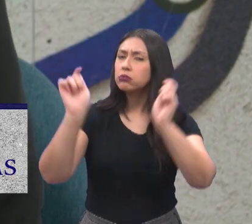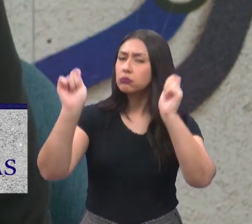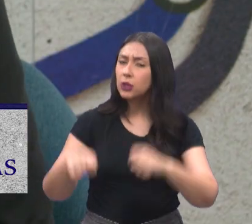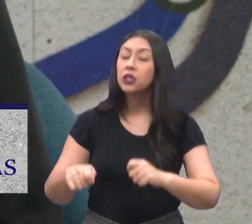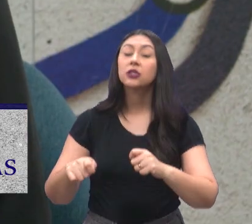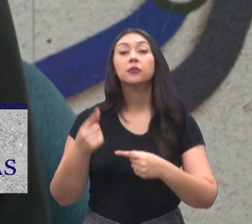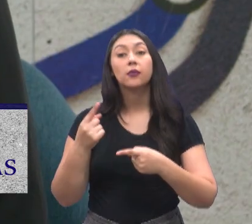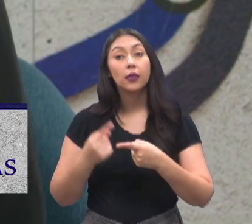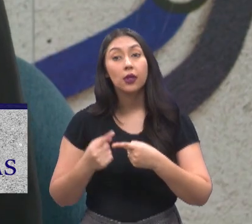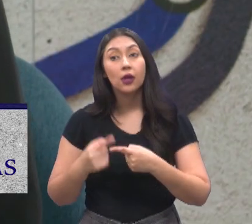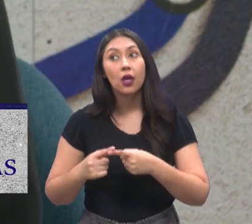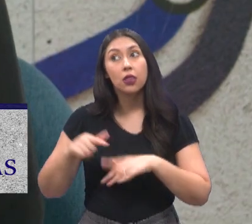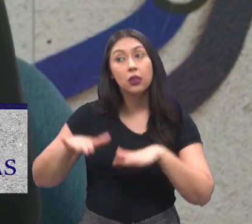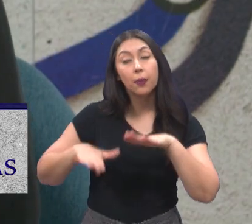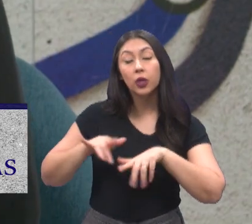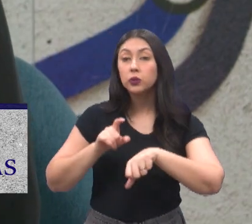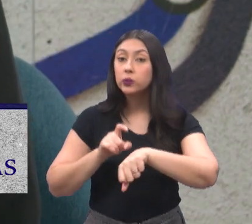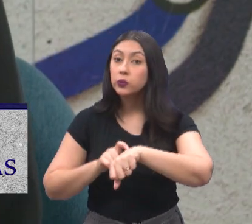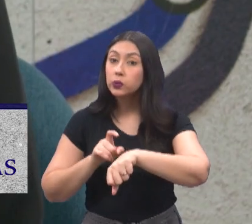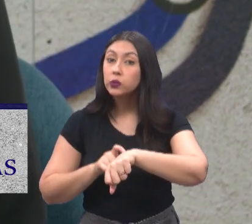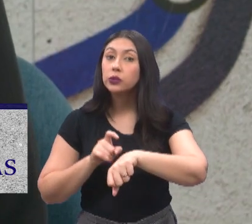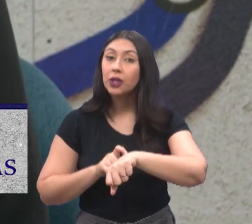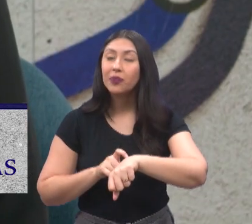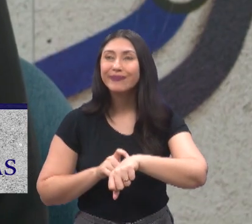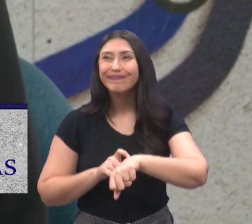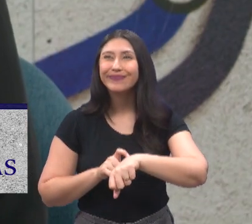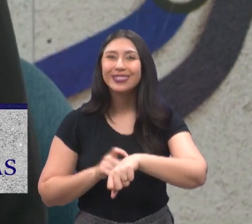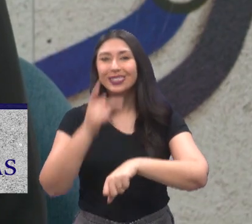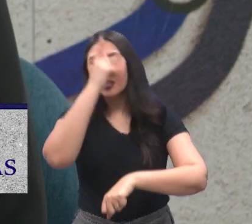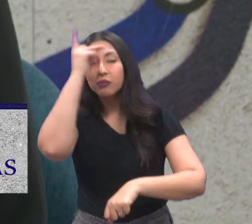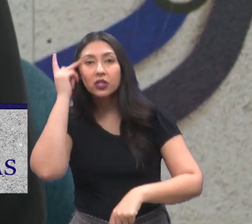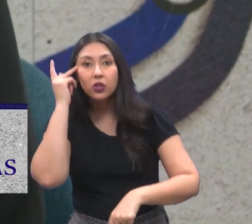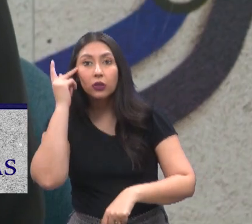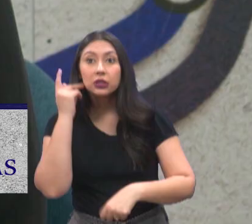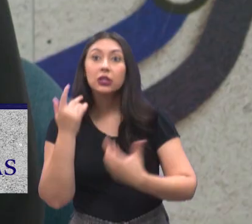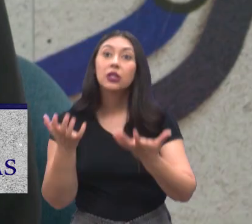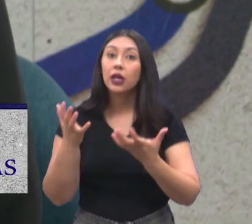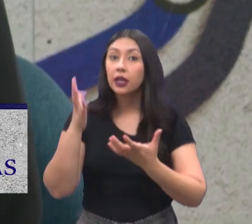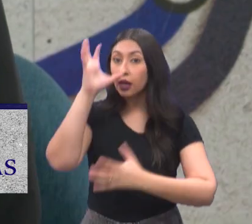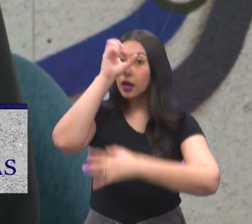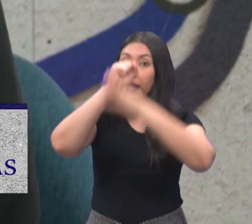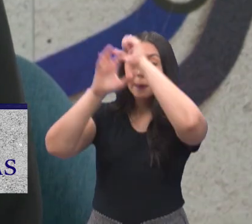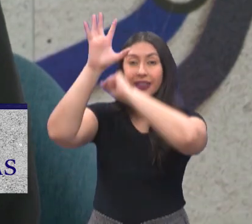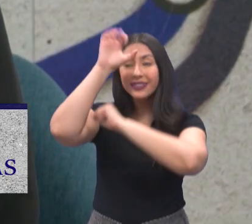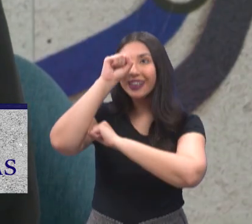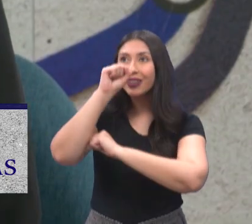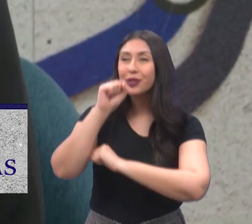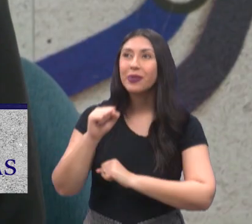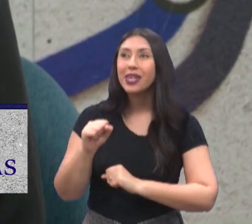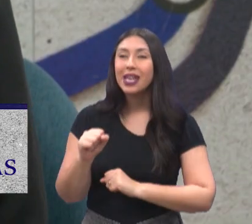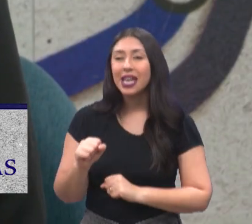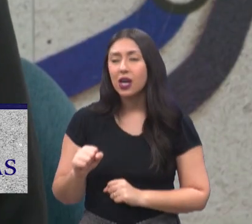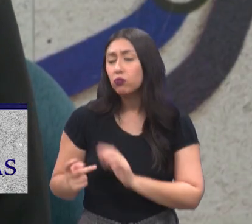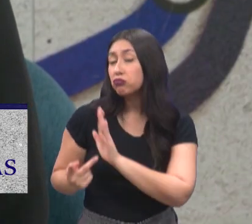dependendo do tempo que a pessoa tem, normalmente as pessoas que me procuram para fazer aula é como um segundo trabalho. Né? Então ela tem